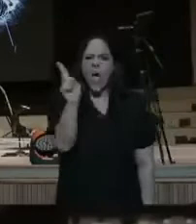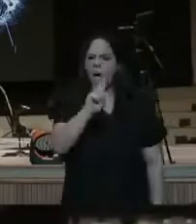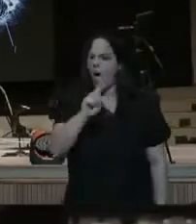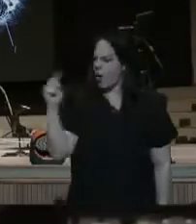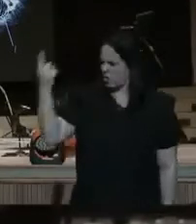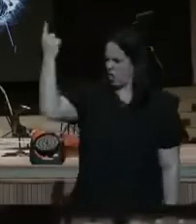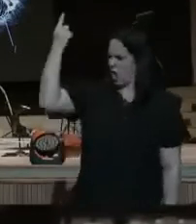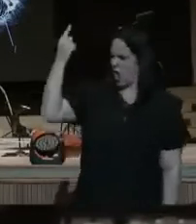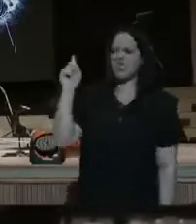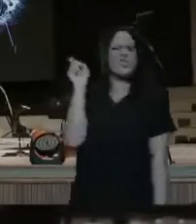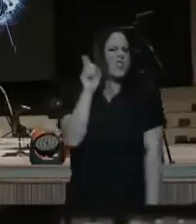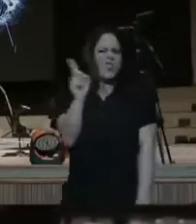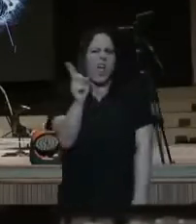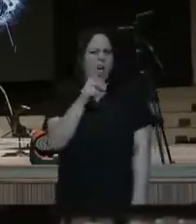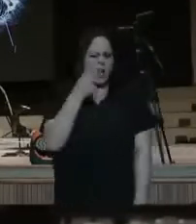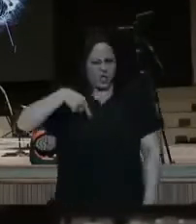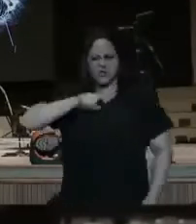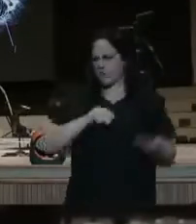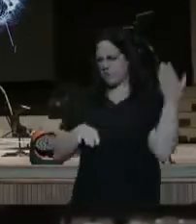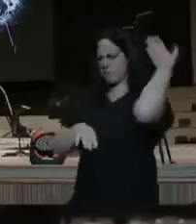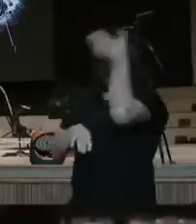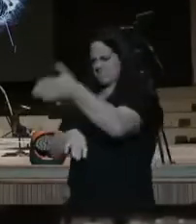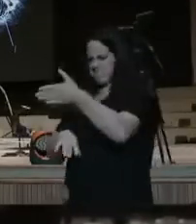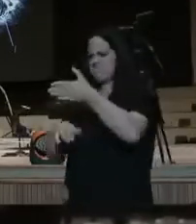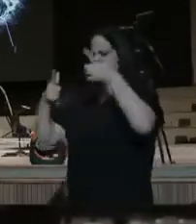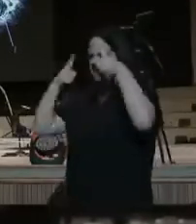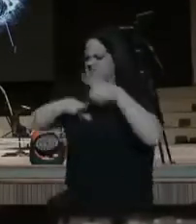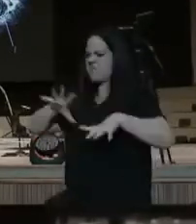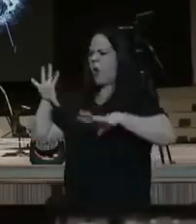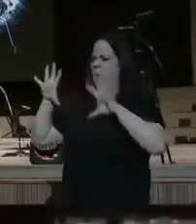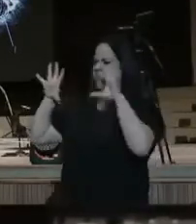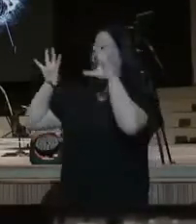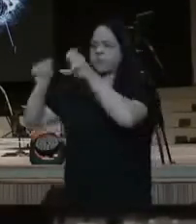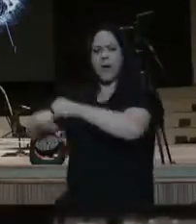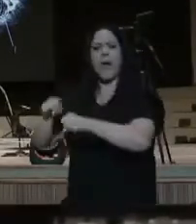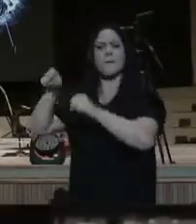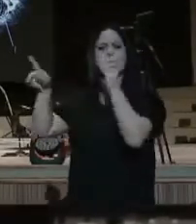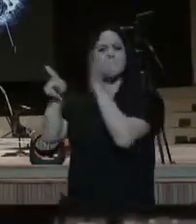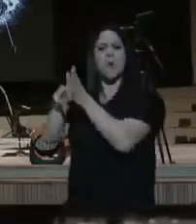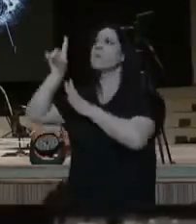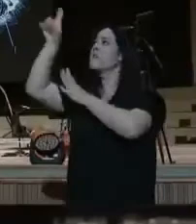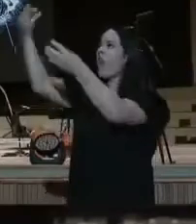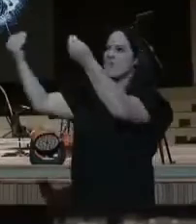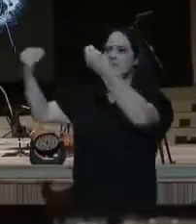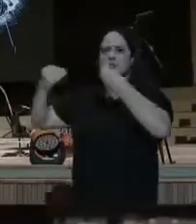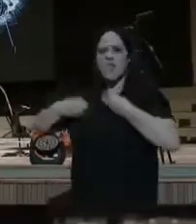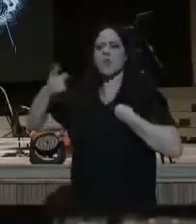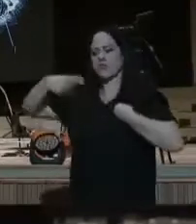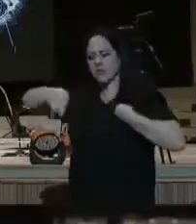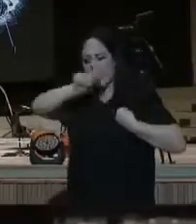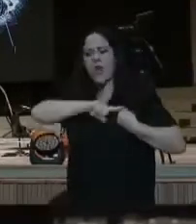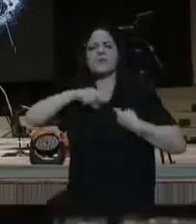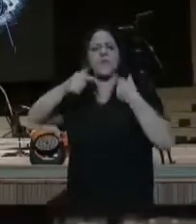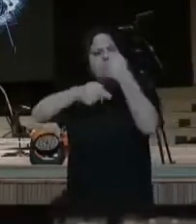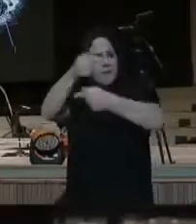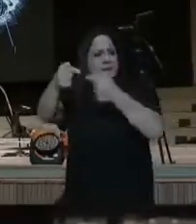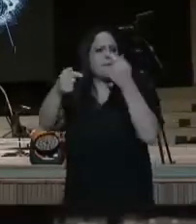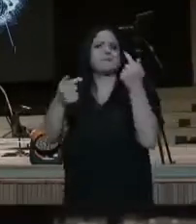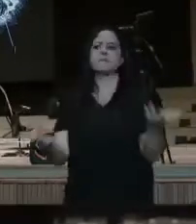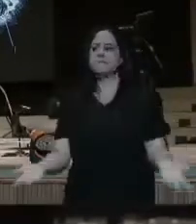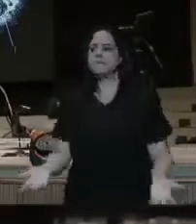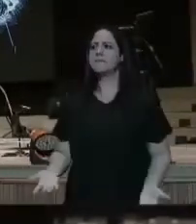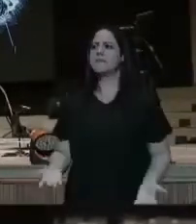quebrar tudo vamos conquistar e tomar posse daquilo que deus já nos deu por herança aleluia